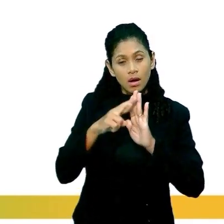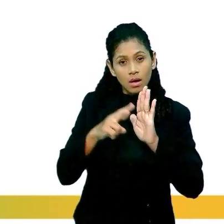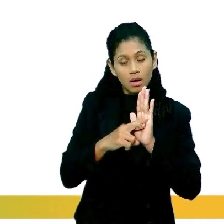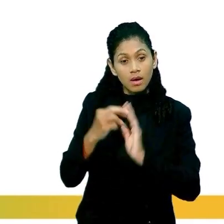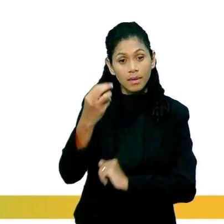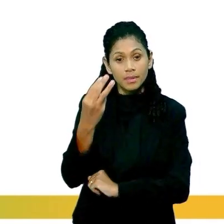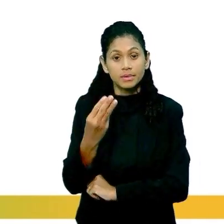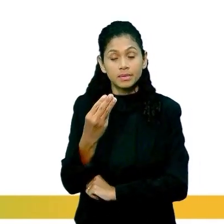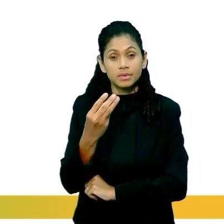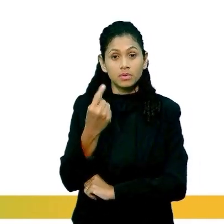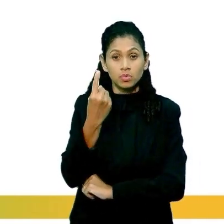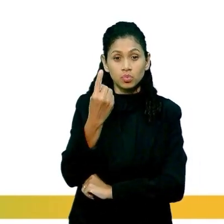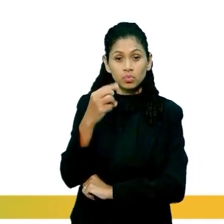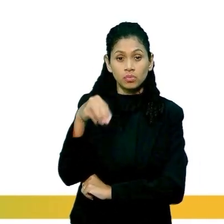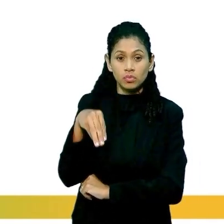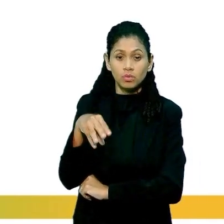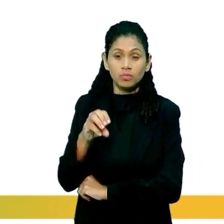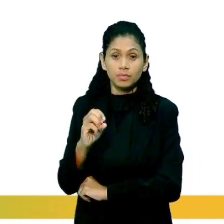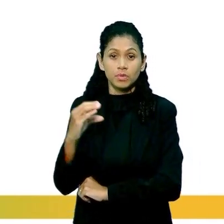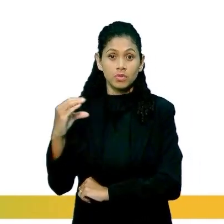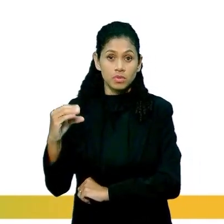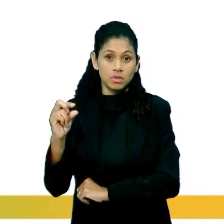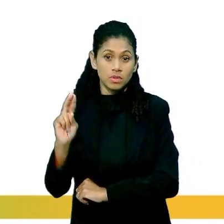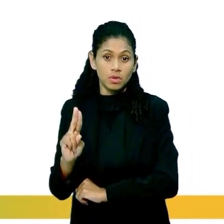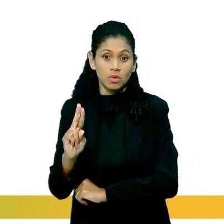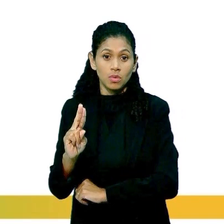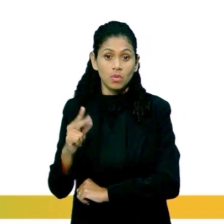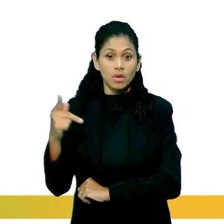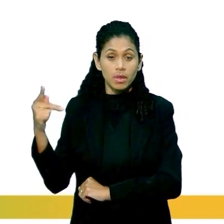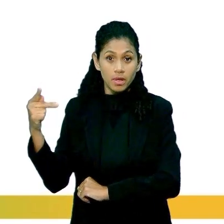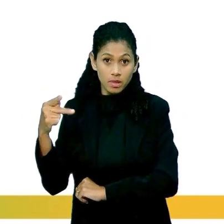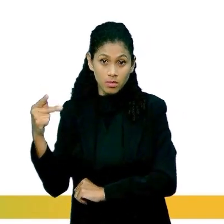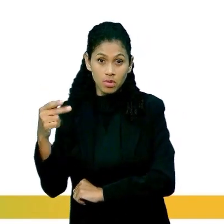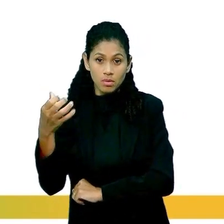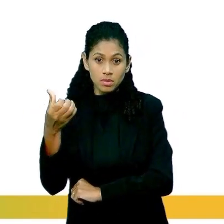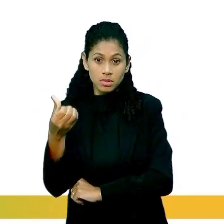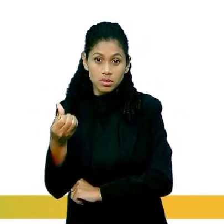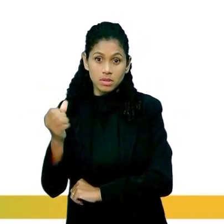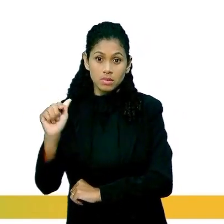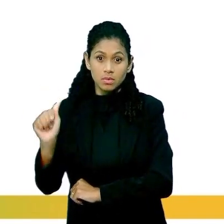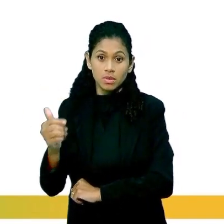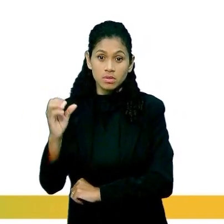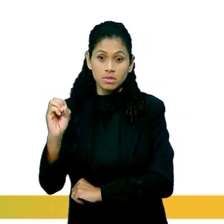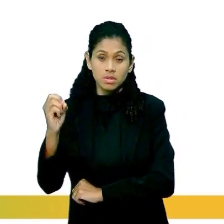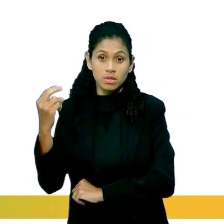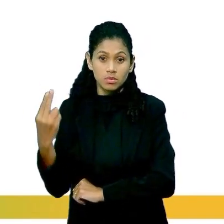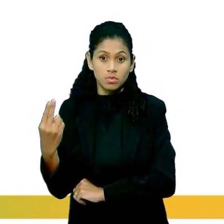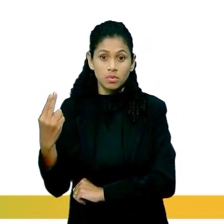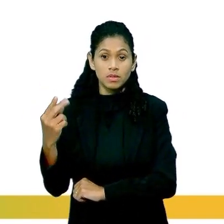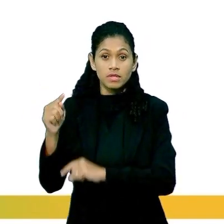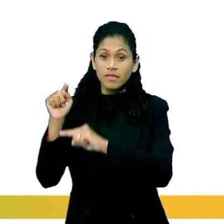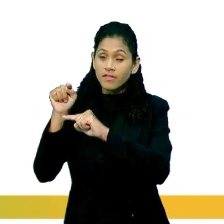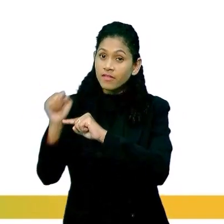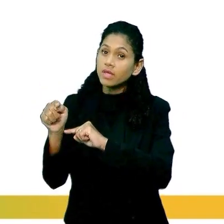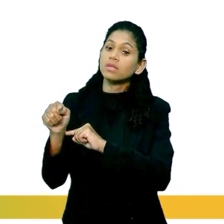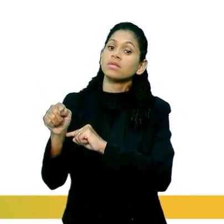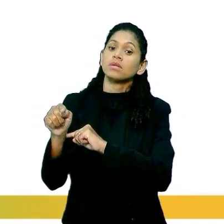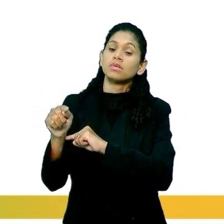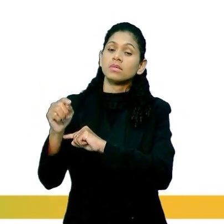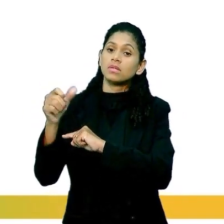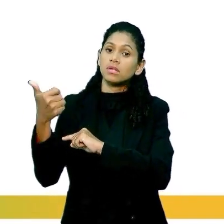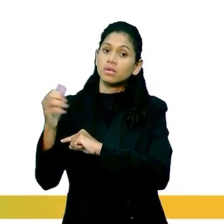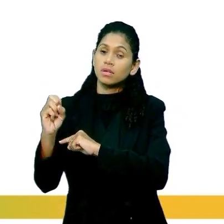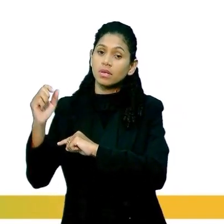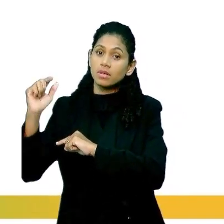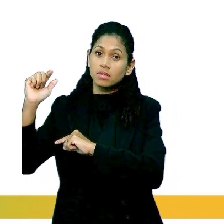tem 6,02 vezes 10 elevado a 23 átomos, o que nós descobrimos, 0,047, terão quantos